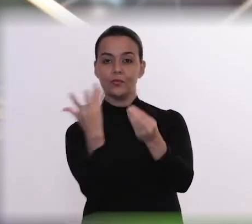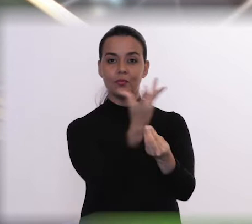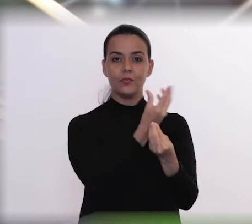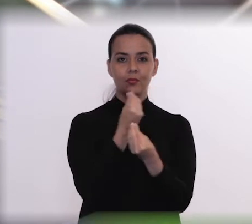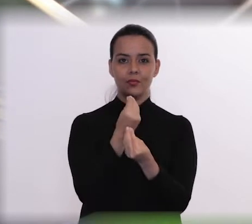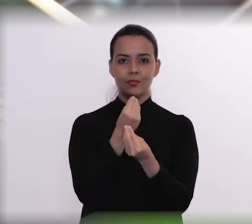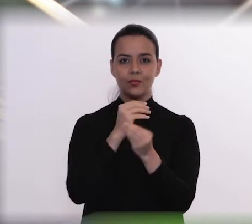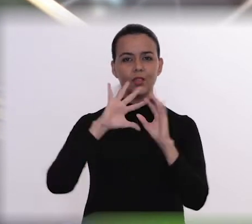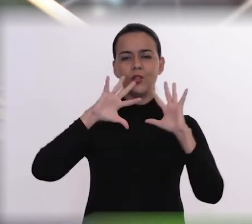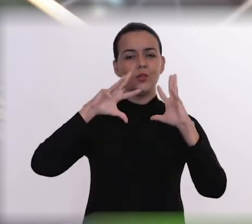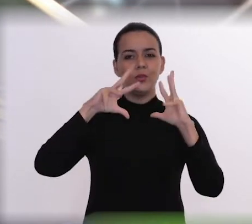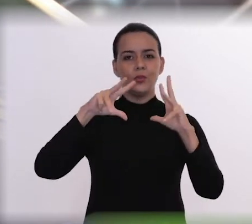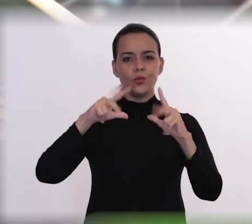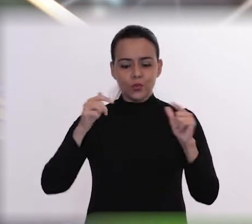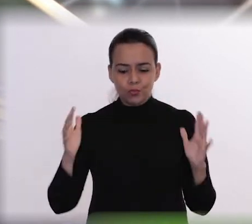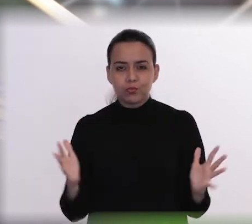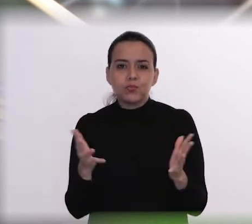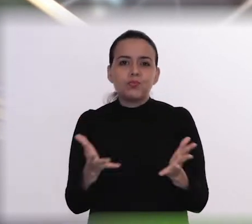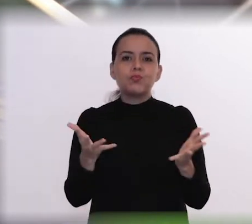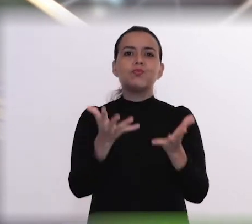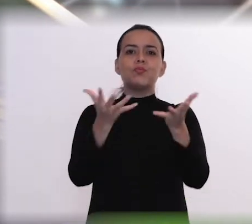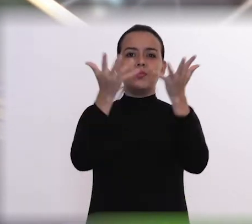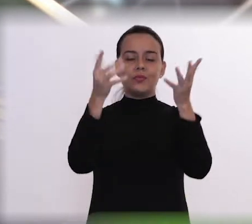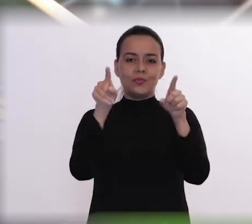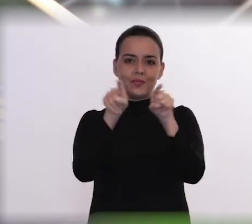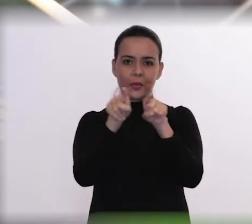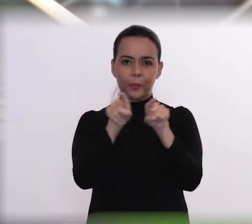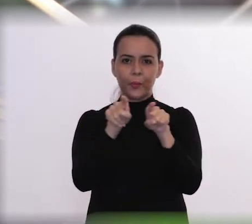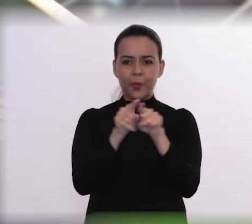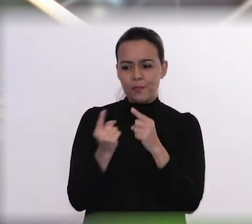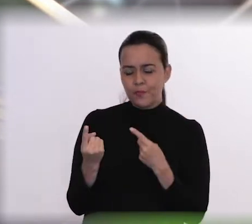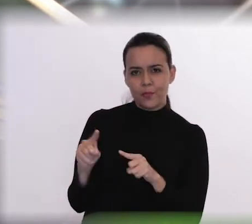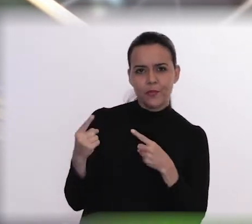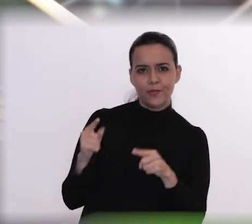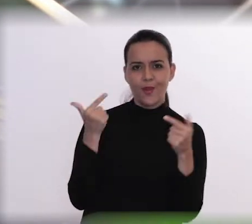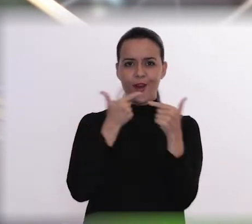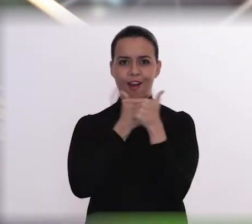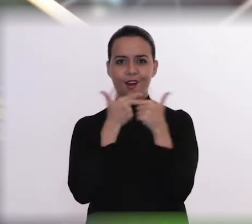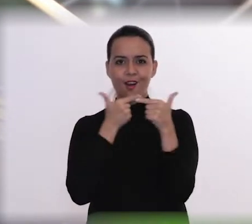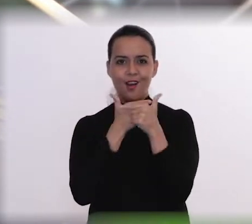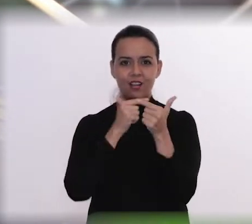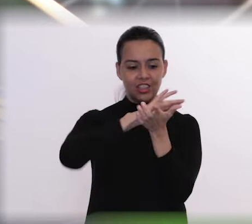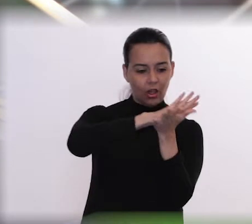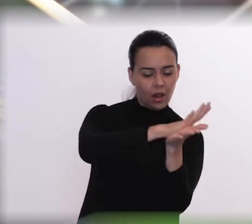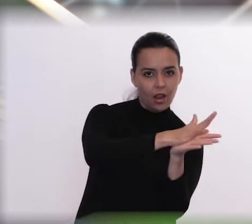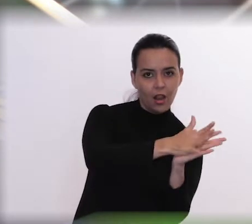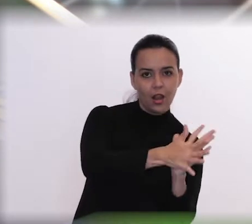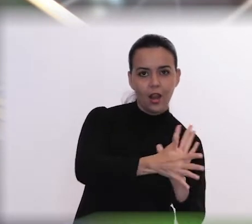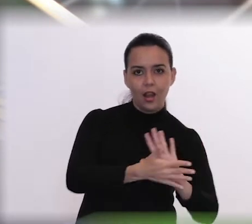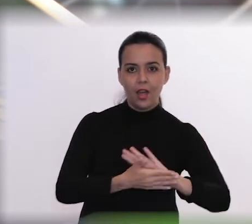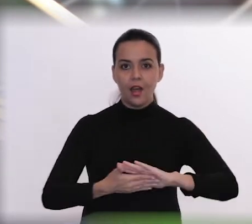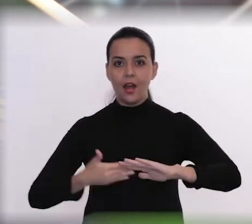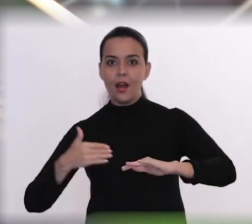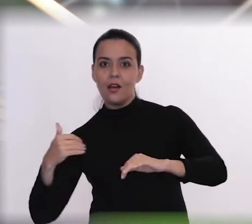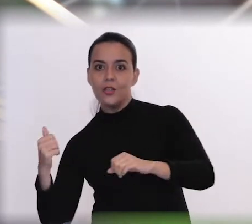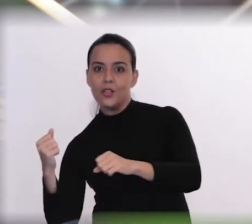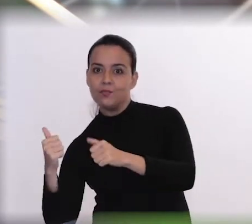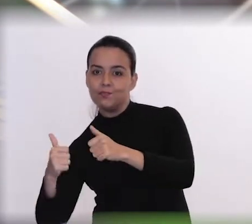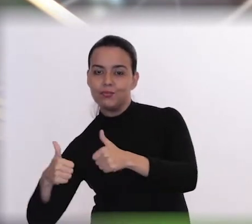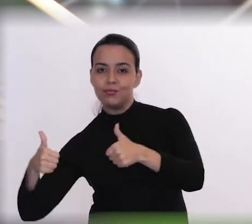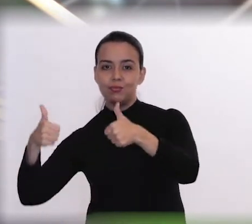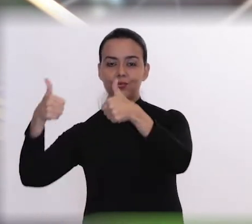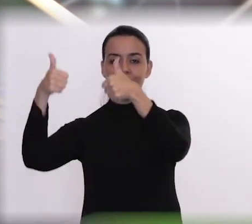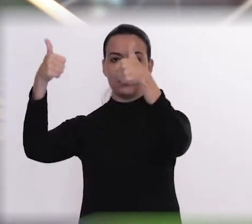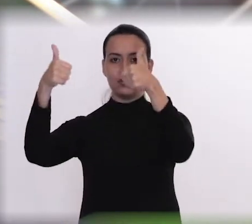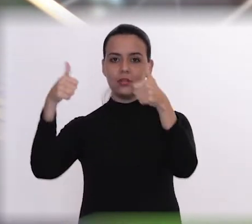isso e outras coisas. Divertiu, irritou, destruiu e construiu. E ainda perturba a insônia